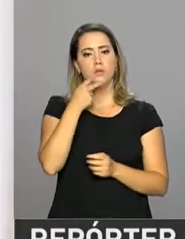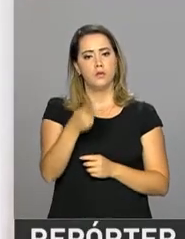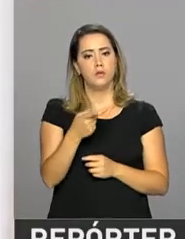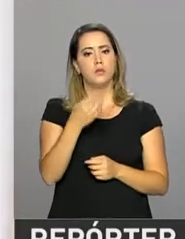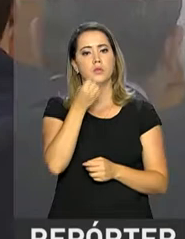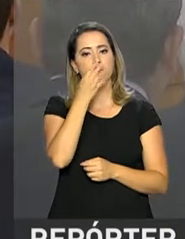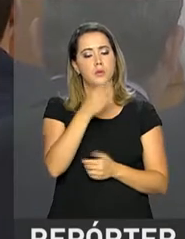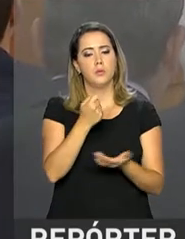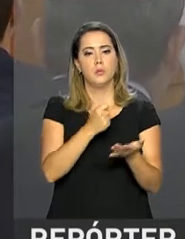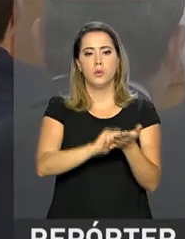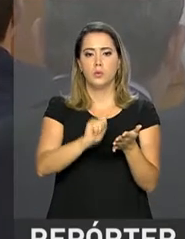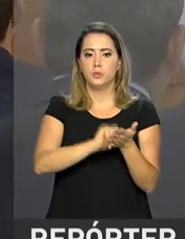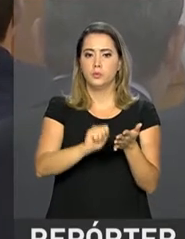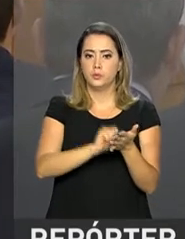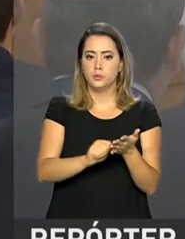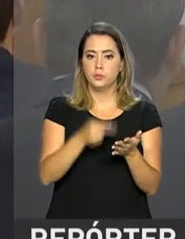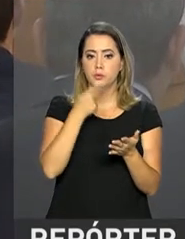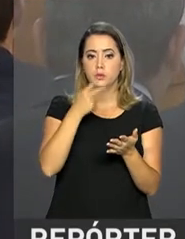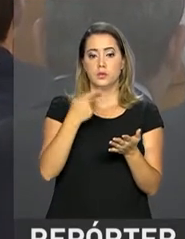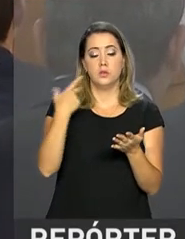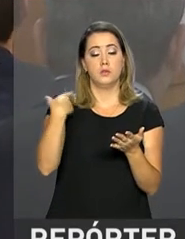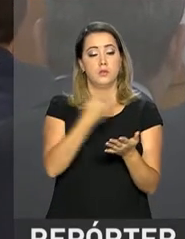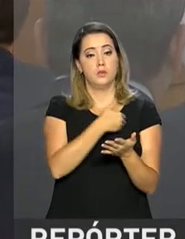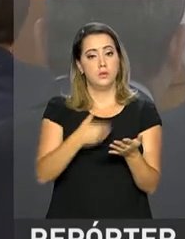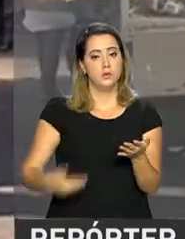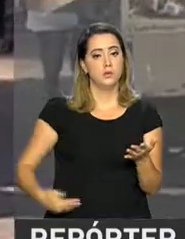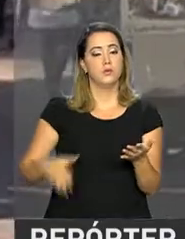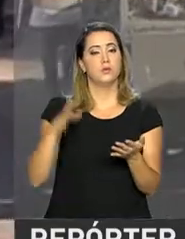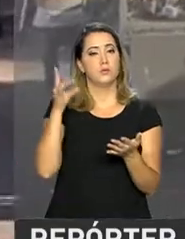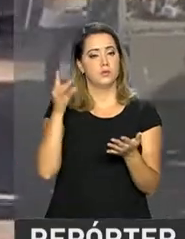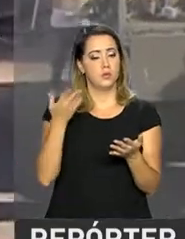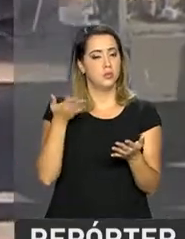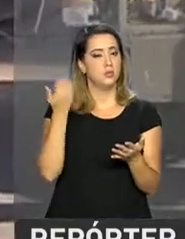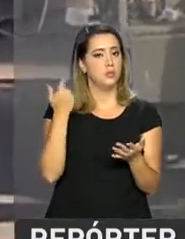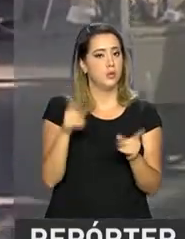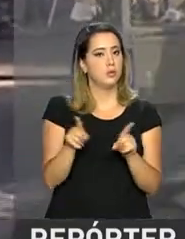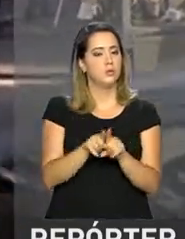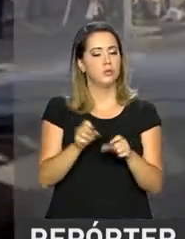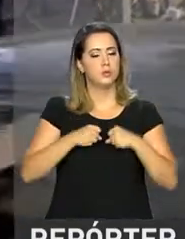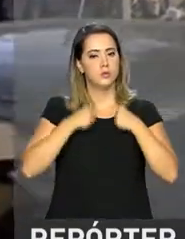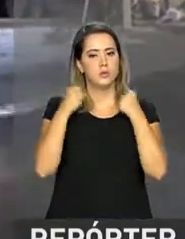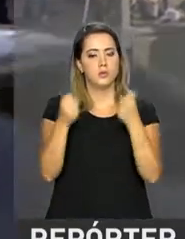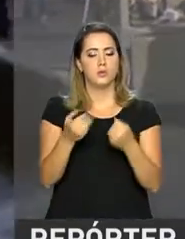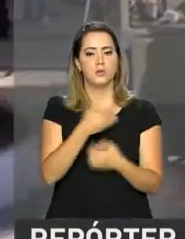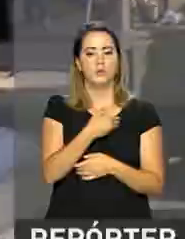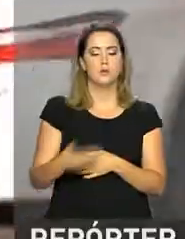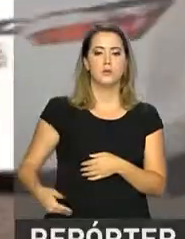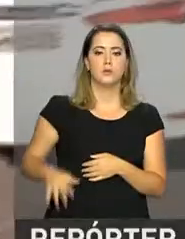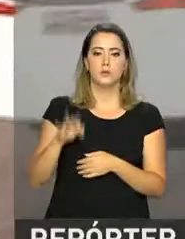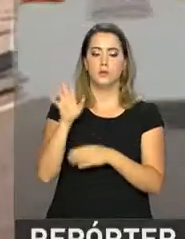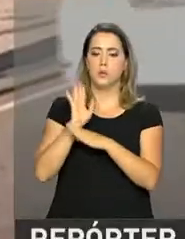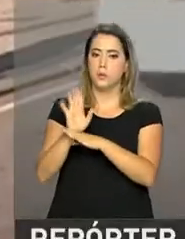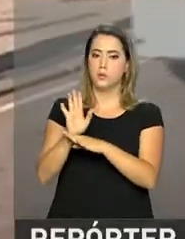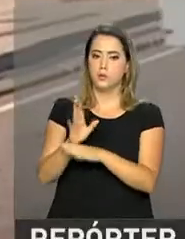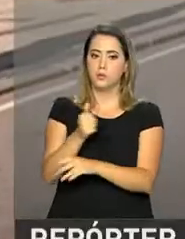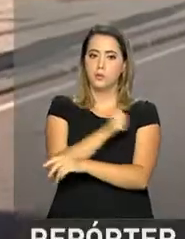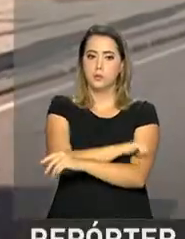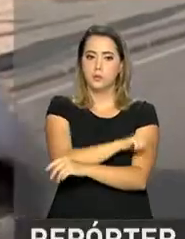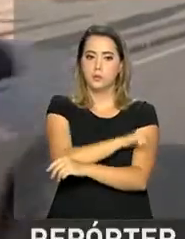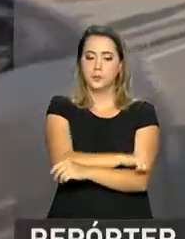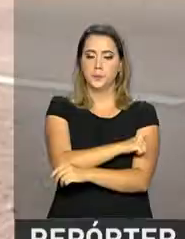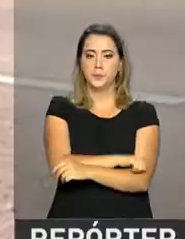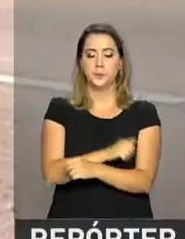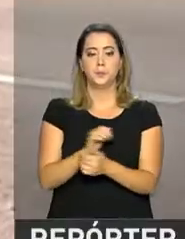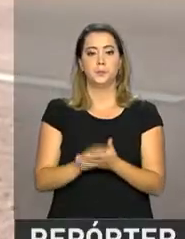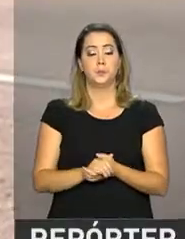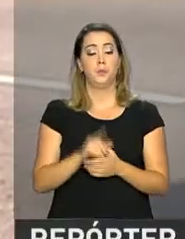do projeto e destacou que o governo há muito tempo vem direcionando esforços da união para garantir a recuperação do rio